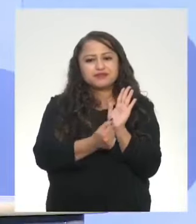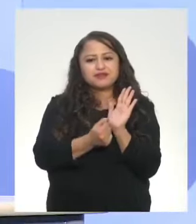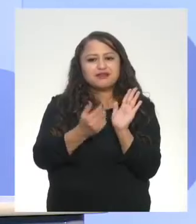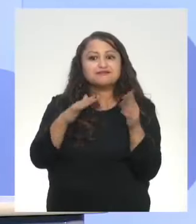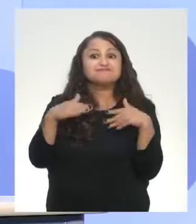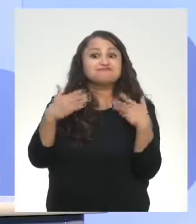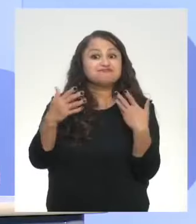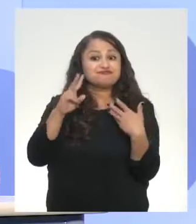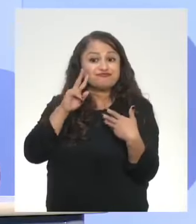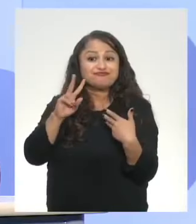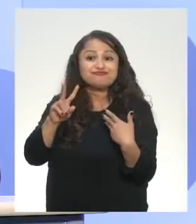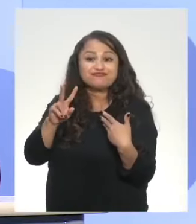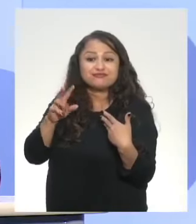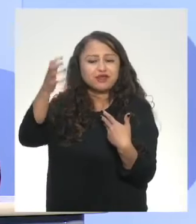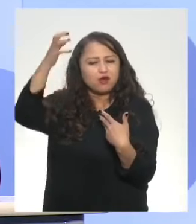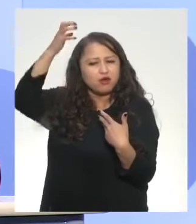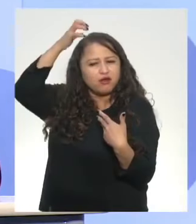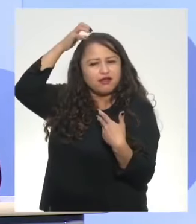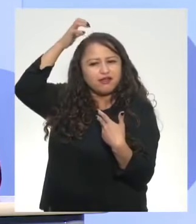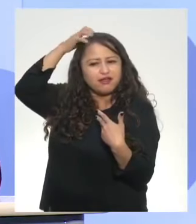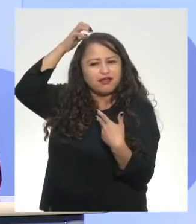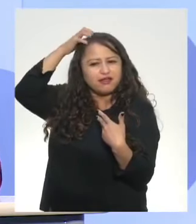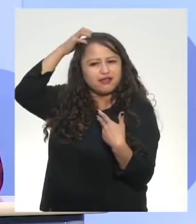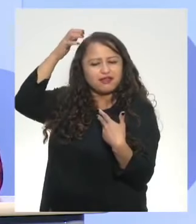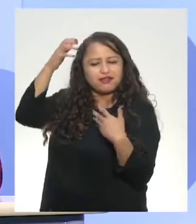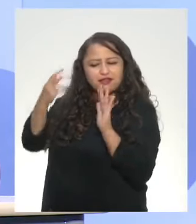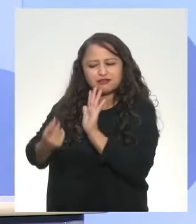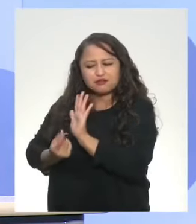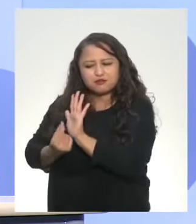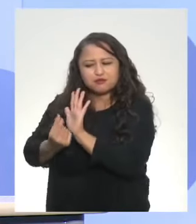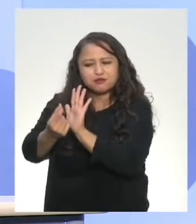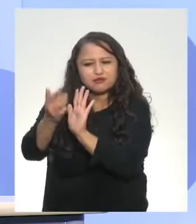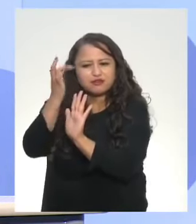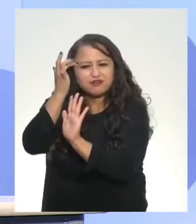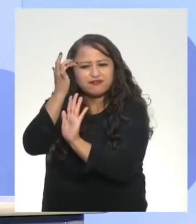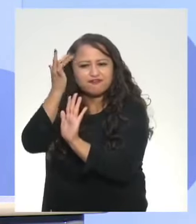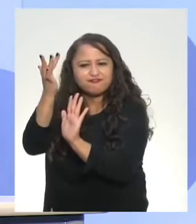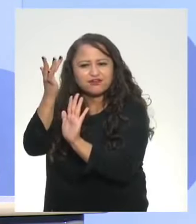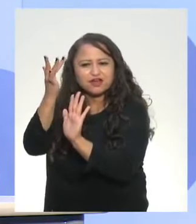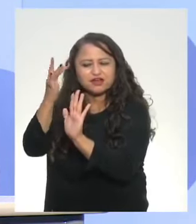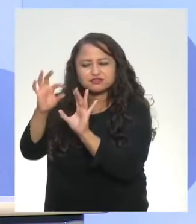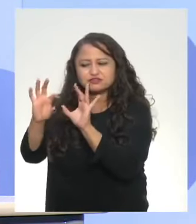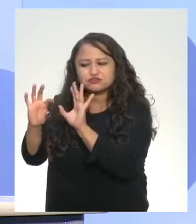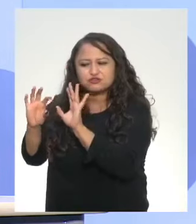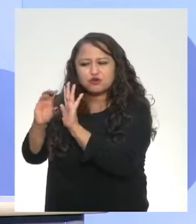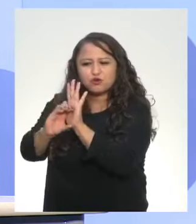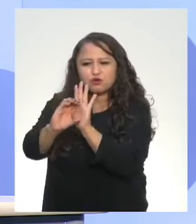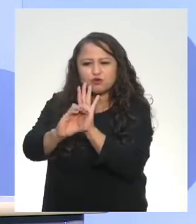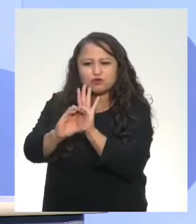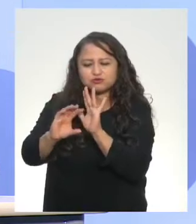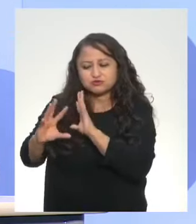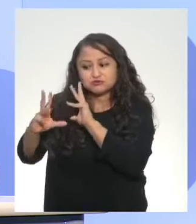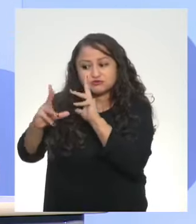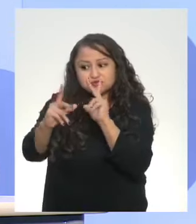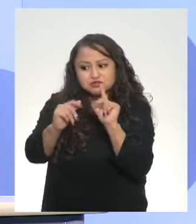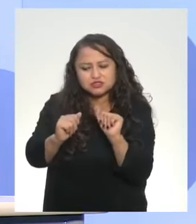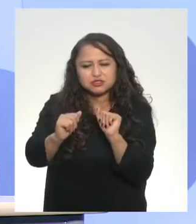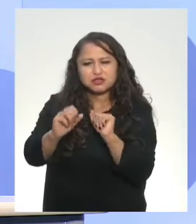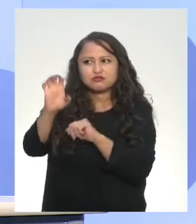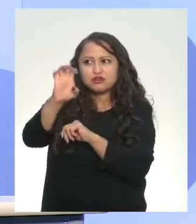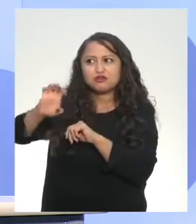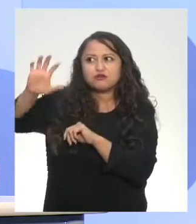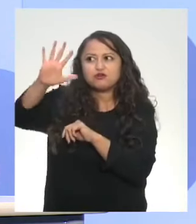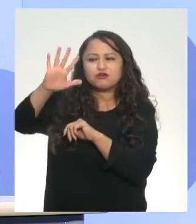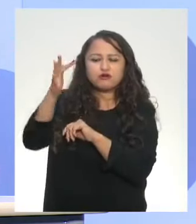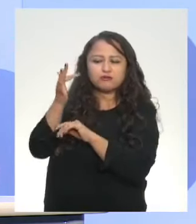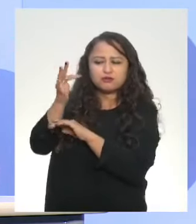né? Rei vai facilitar a vida da burguesia, né? É um contexto geral da Europa, mas na França isso ocorreu, né? nós